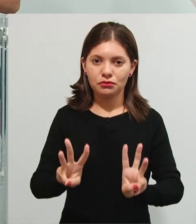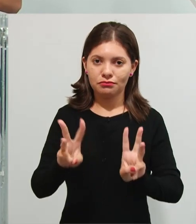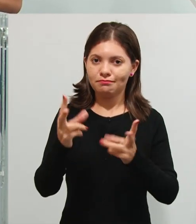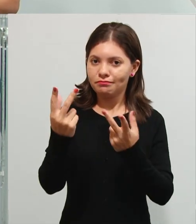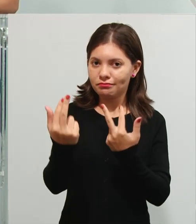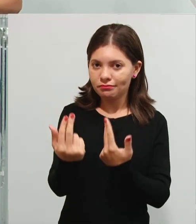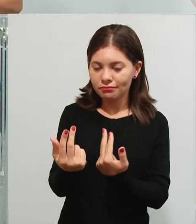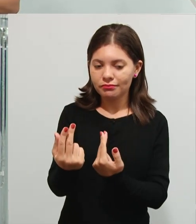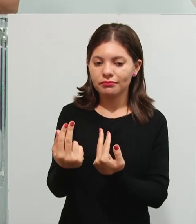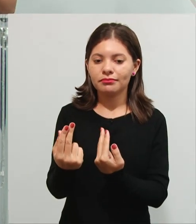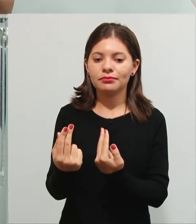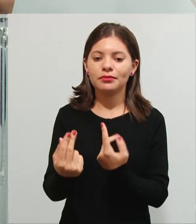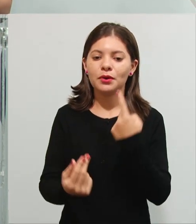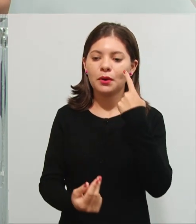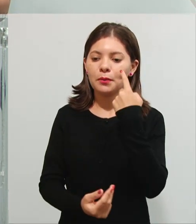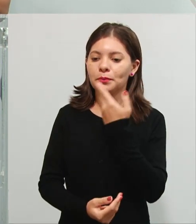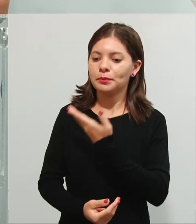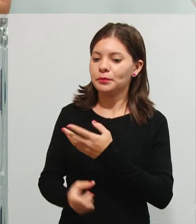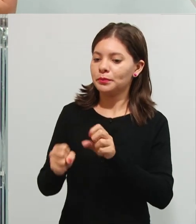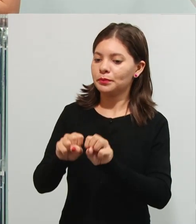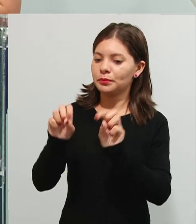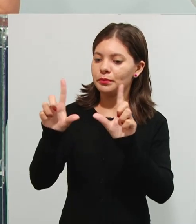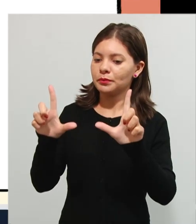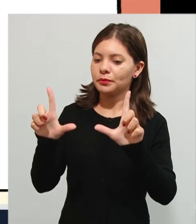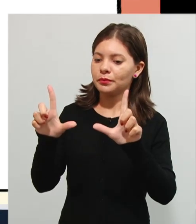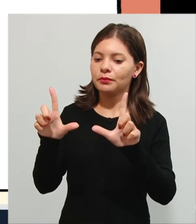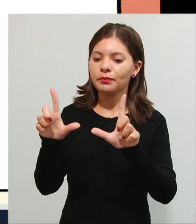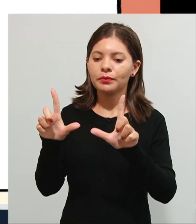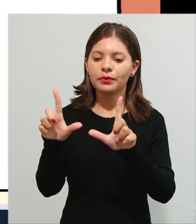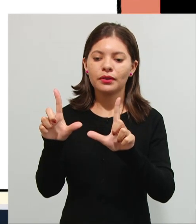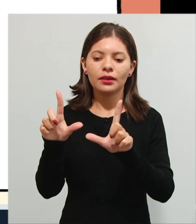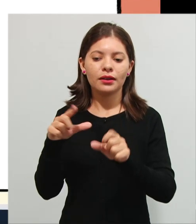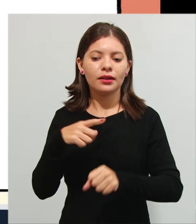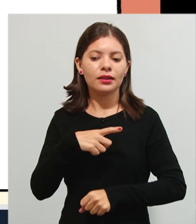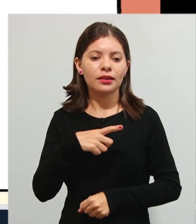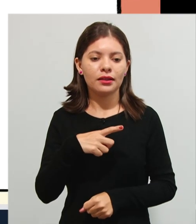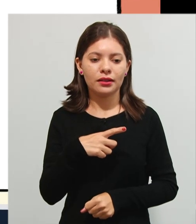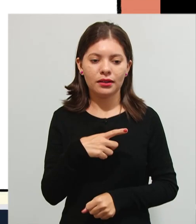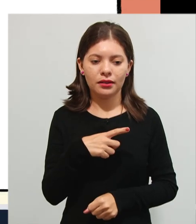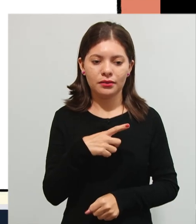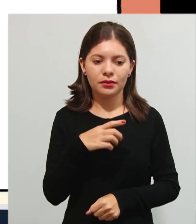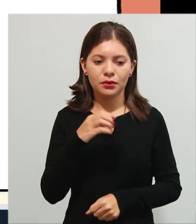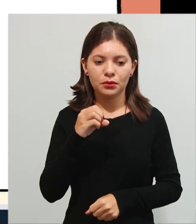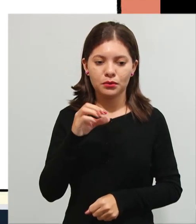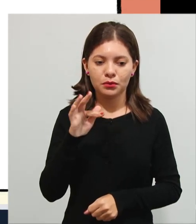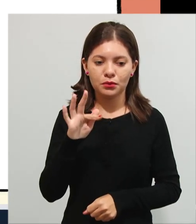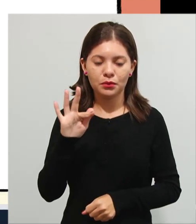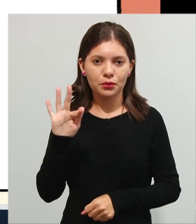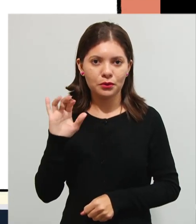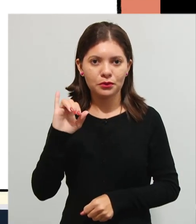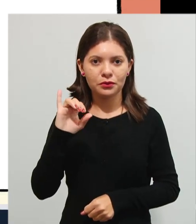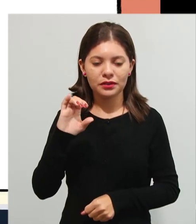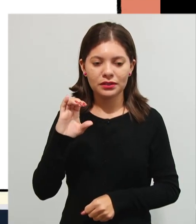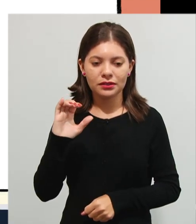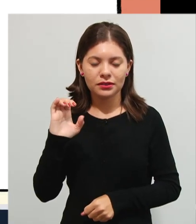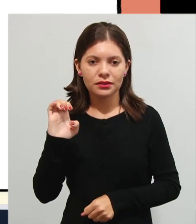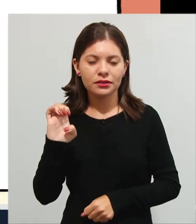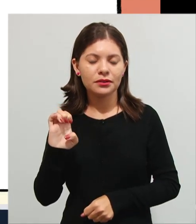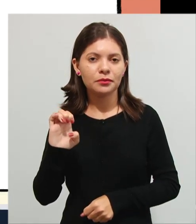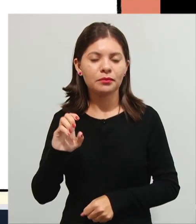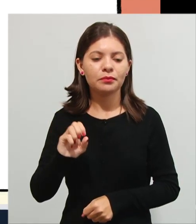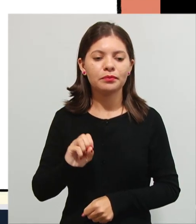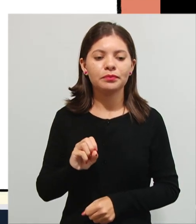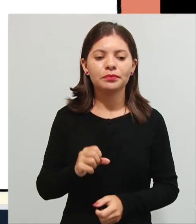também softwares semelhantes. Então, se a gente olhar aqui para o nosso slide, a gente vai ver que nós temos o pacote